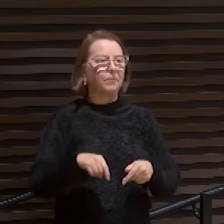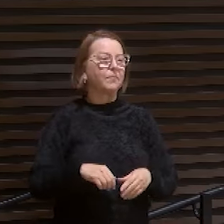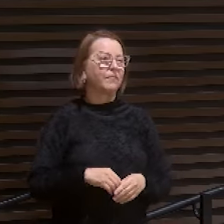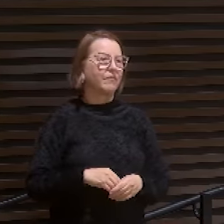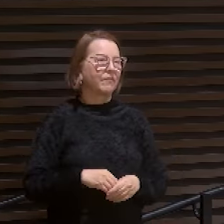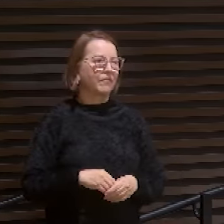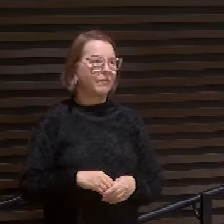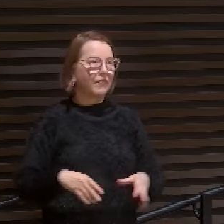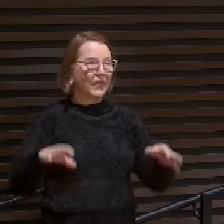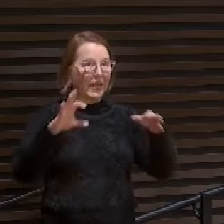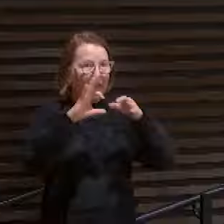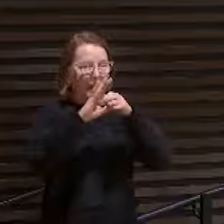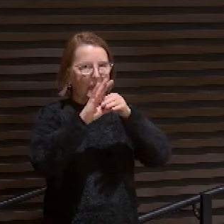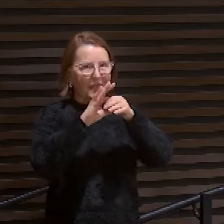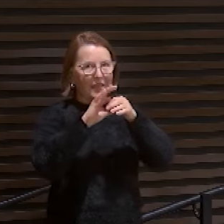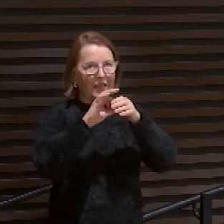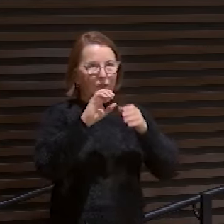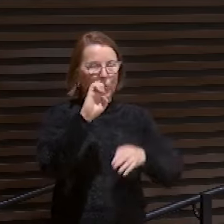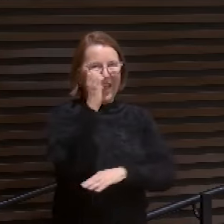A aliança do Éden.